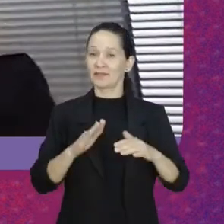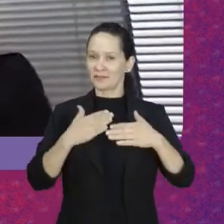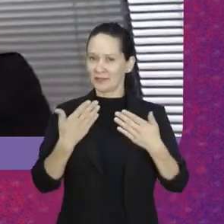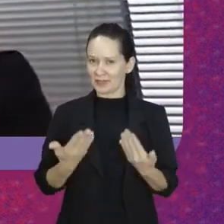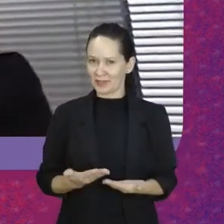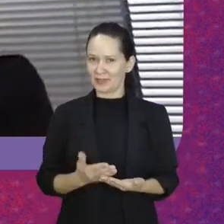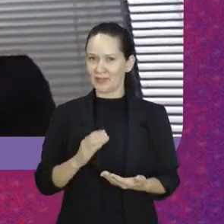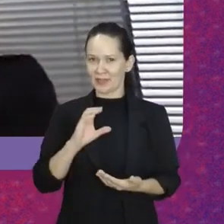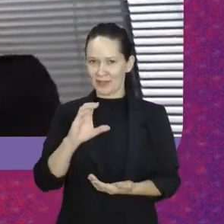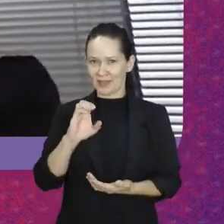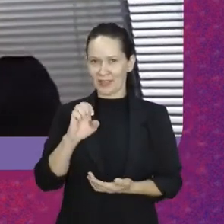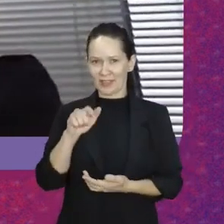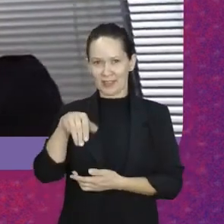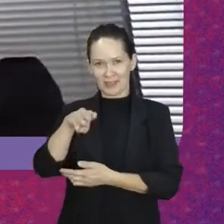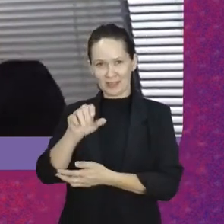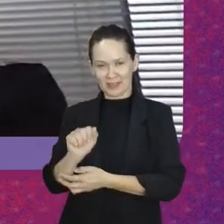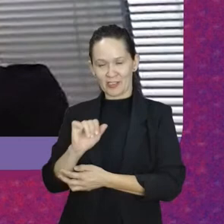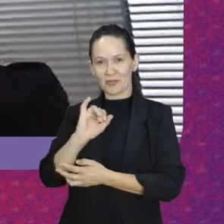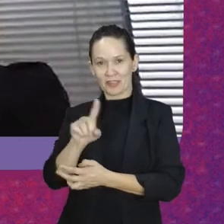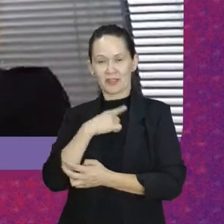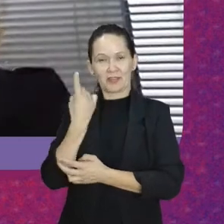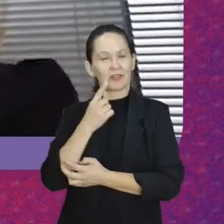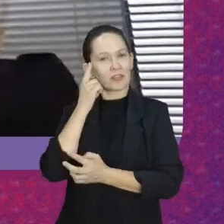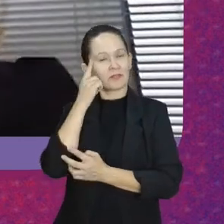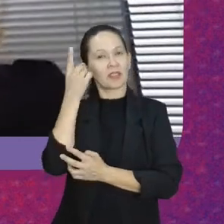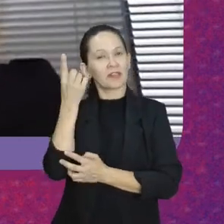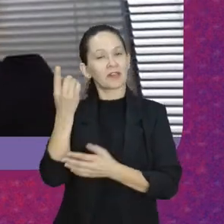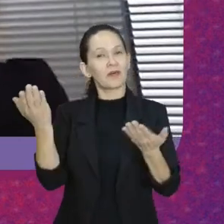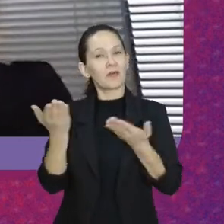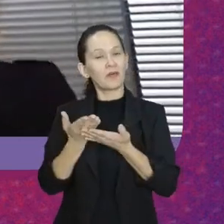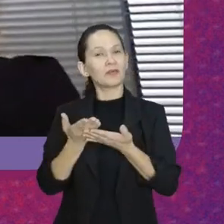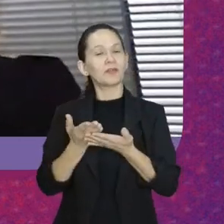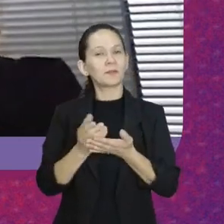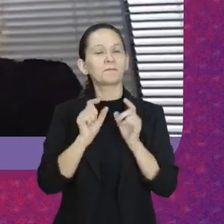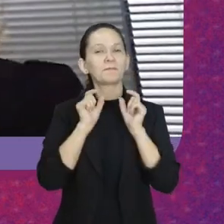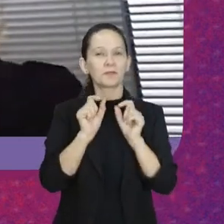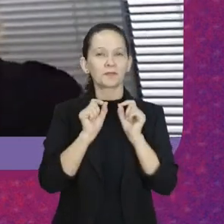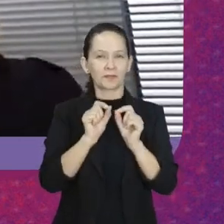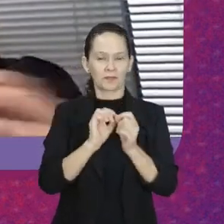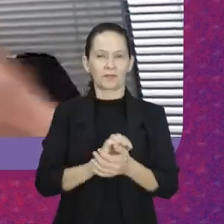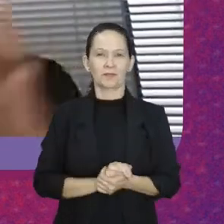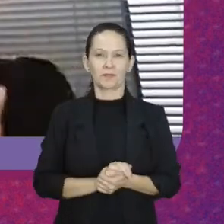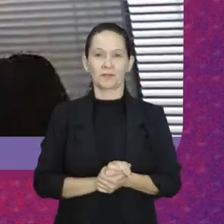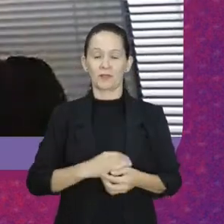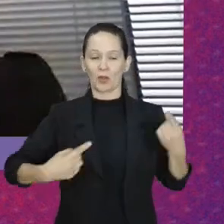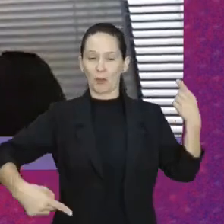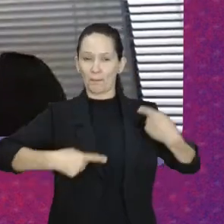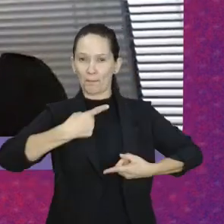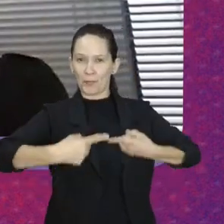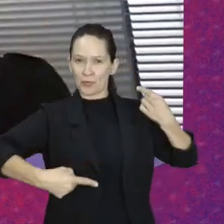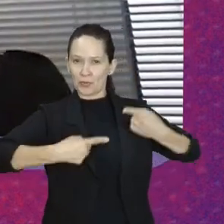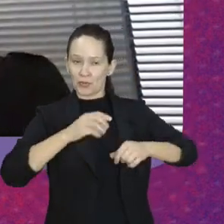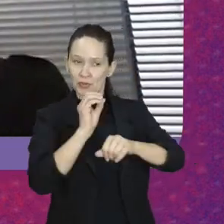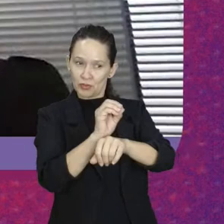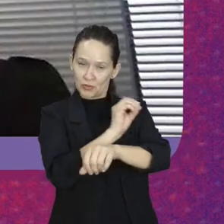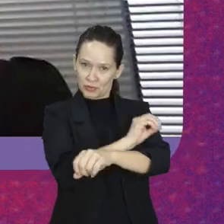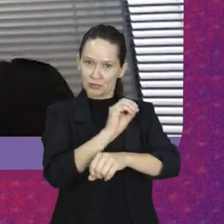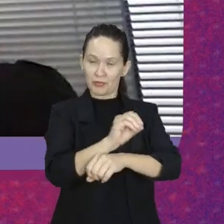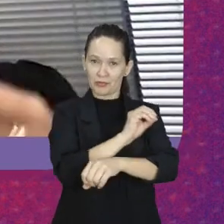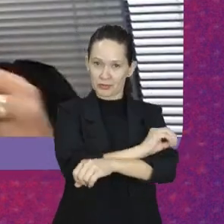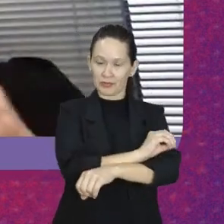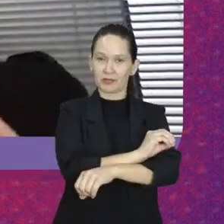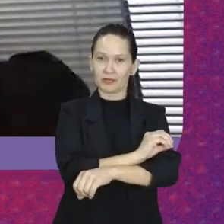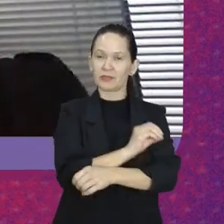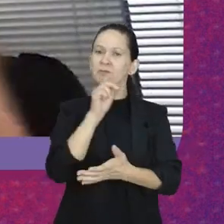Então, Selma, se nós pensarmos aqui, né, que uma política, né, de cuidados,